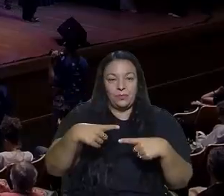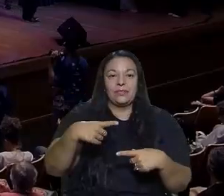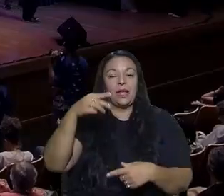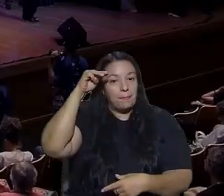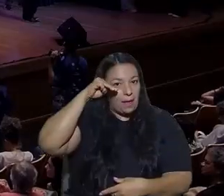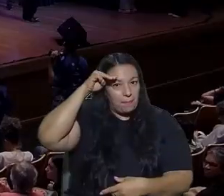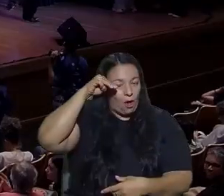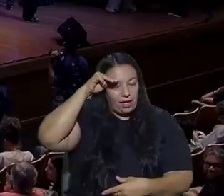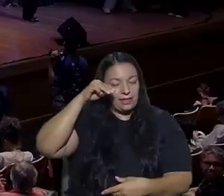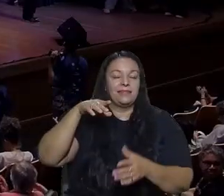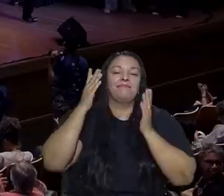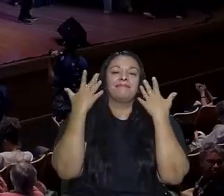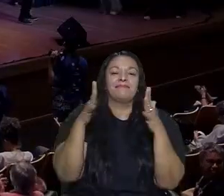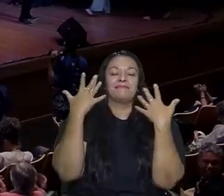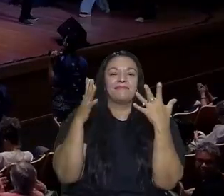memória.